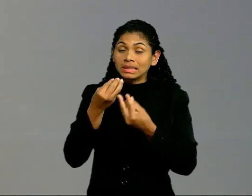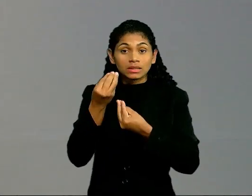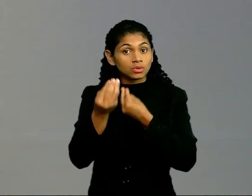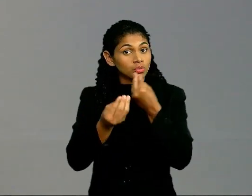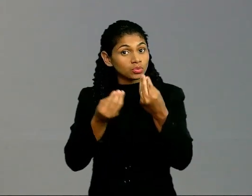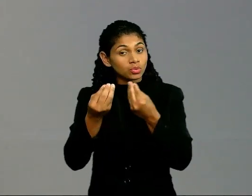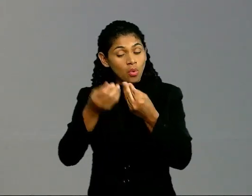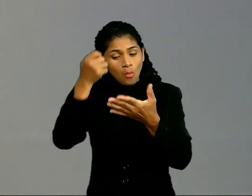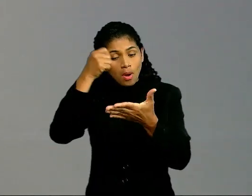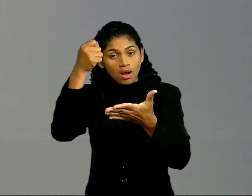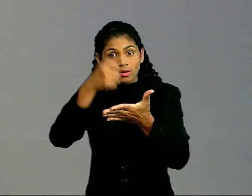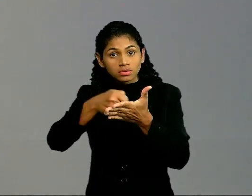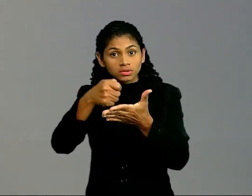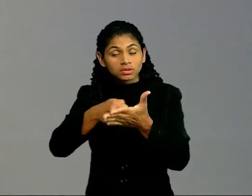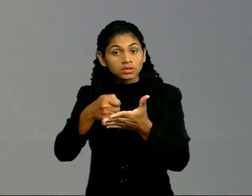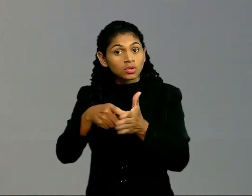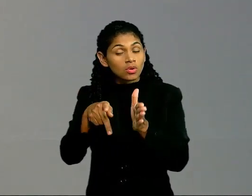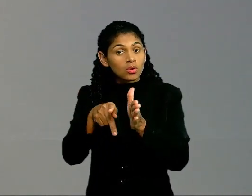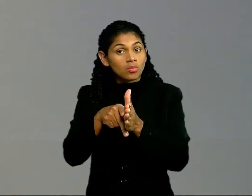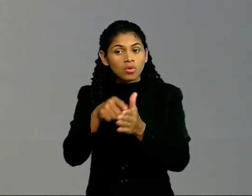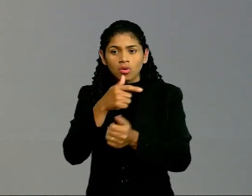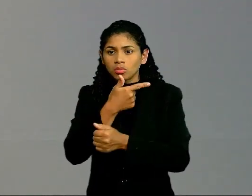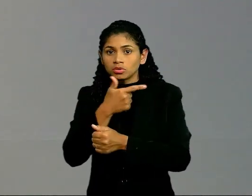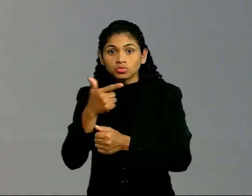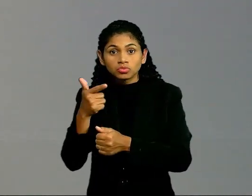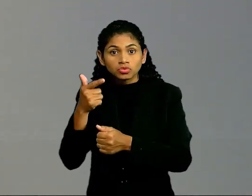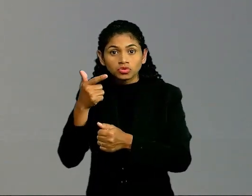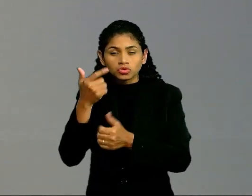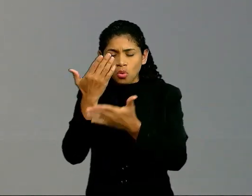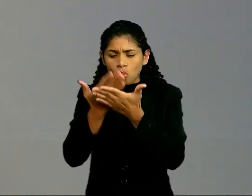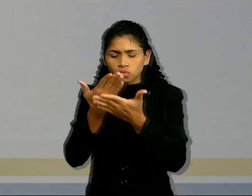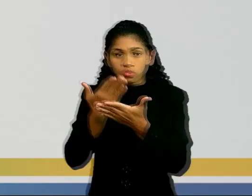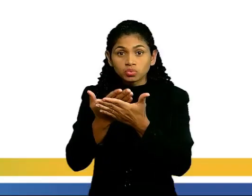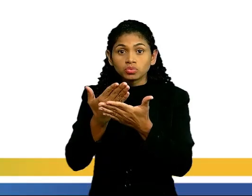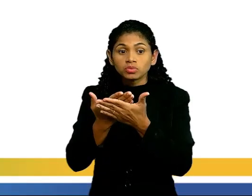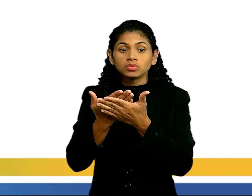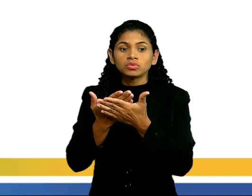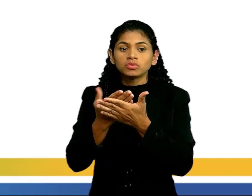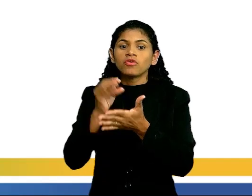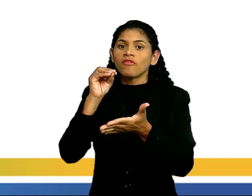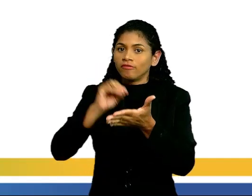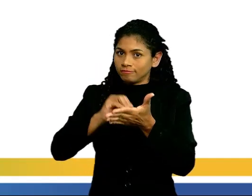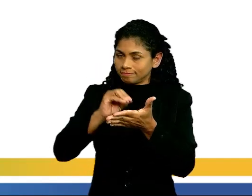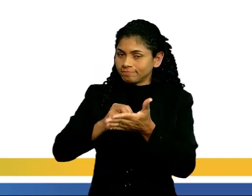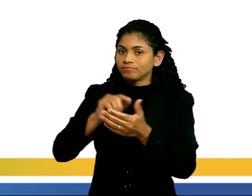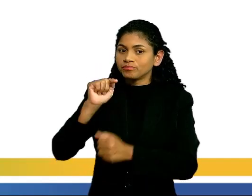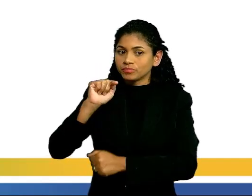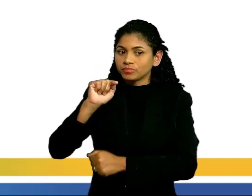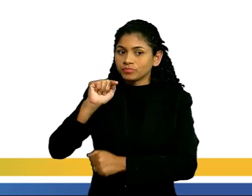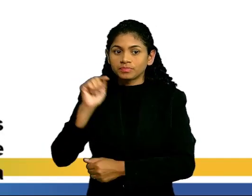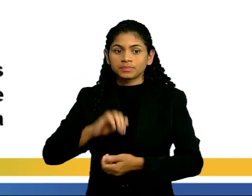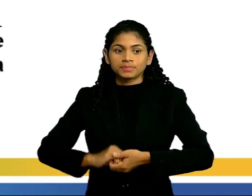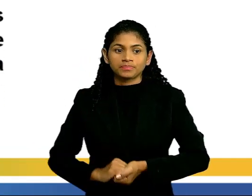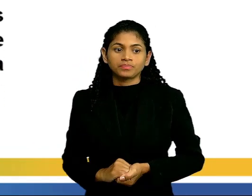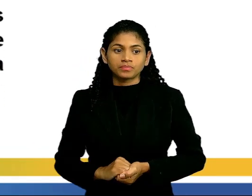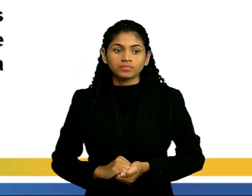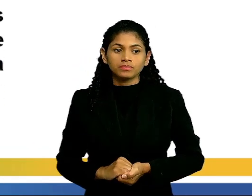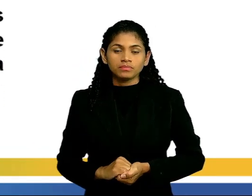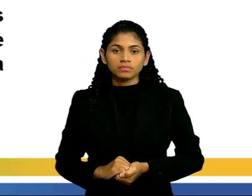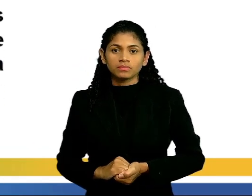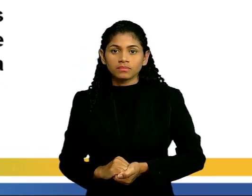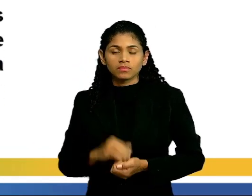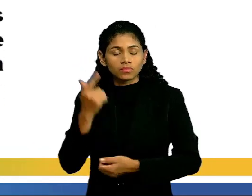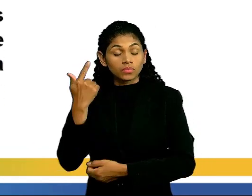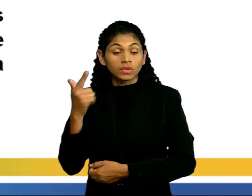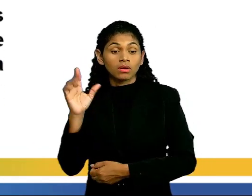da escritora, é compreensível que a gente tenha esse desvio, tá? Outra coisa acontece ali